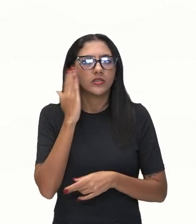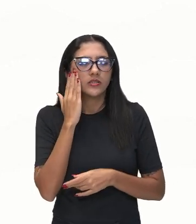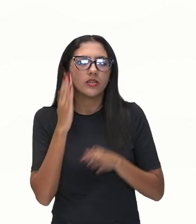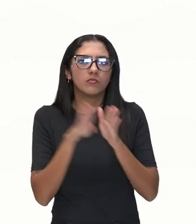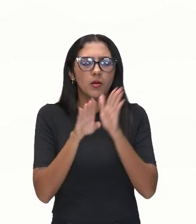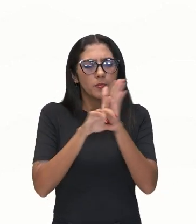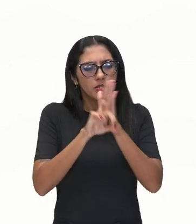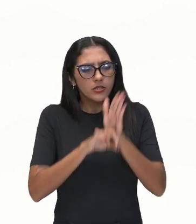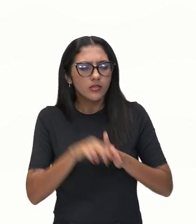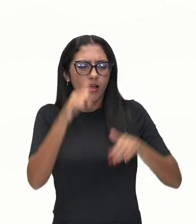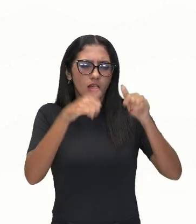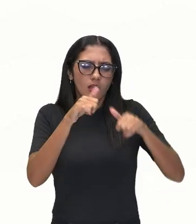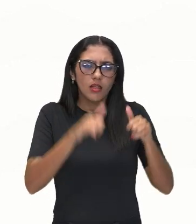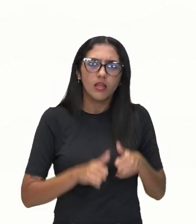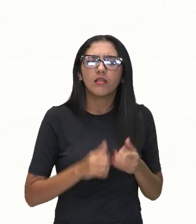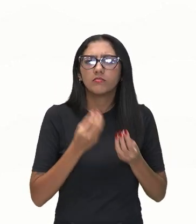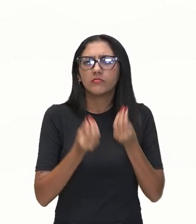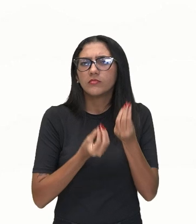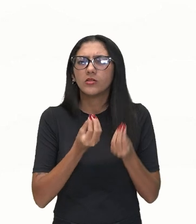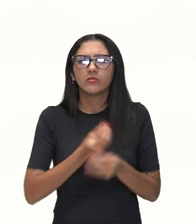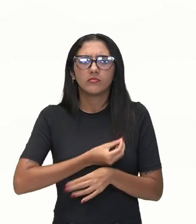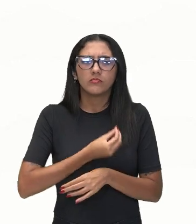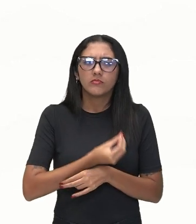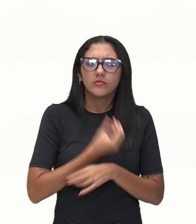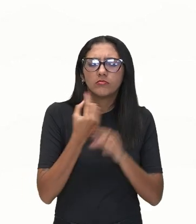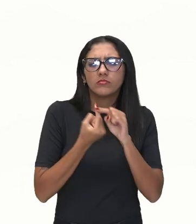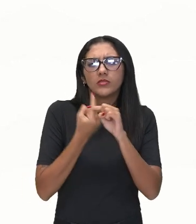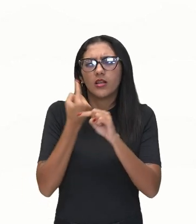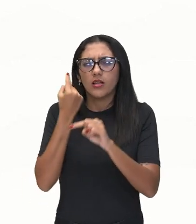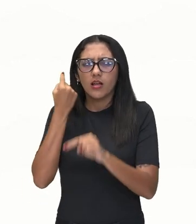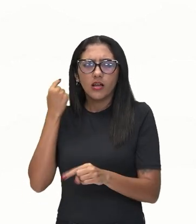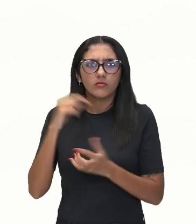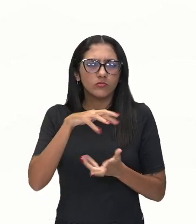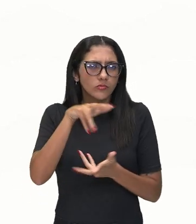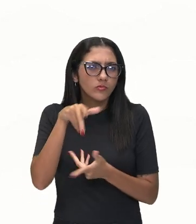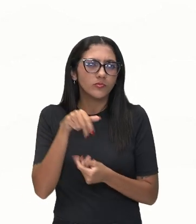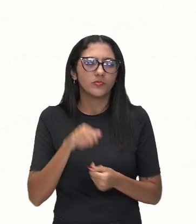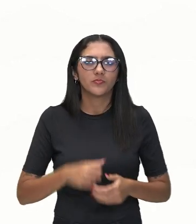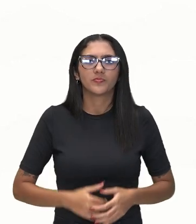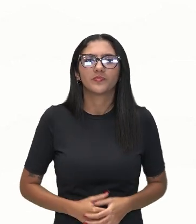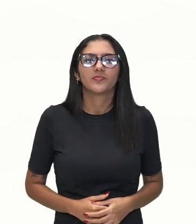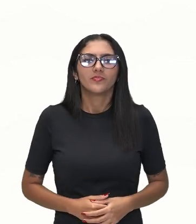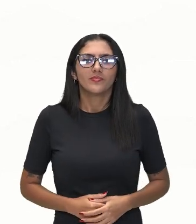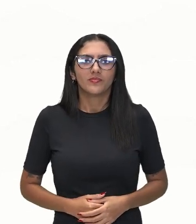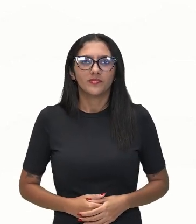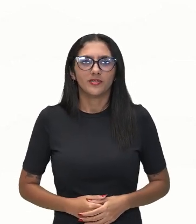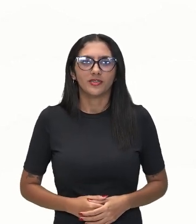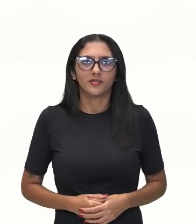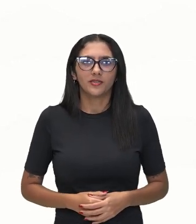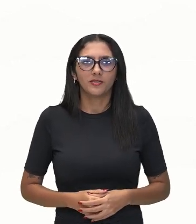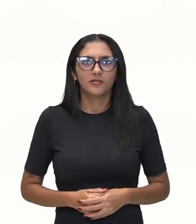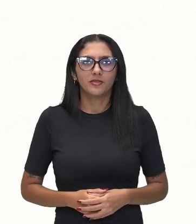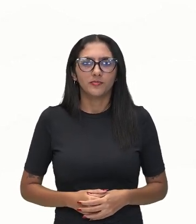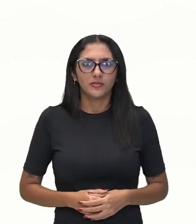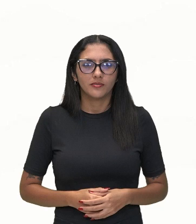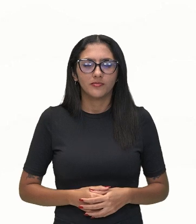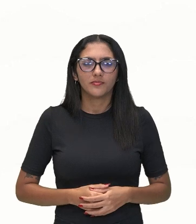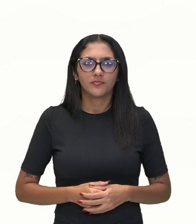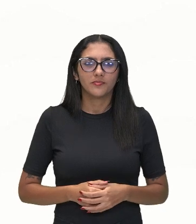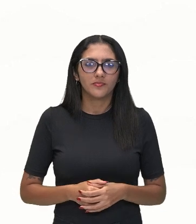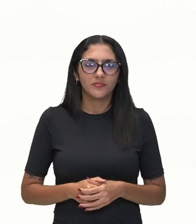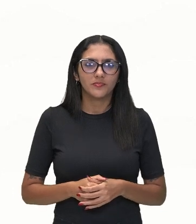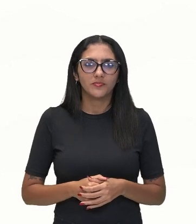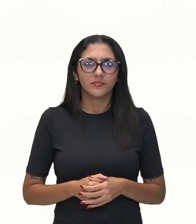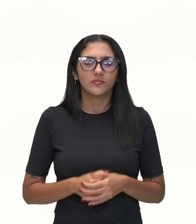era a vida, como foi a vida na Terra naquele período. Tá? Em 2,5 bilhões de anos